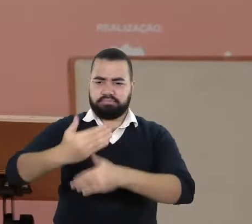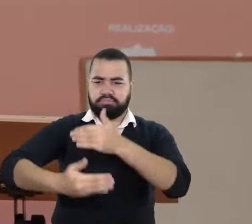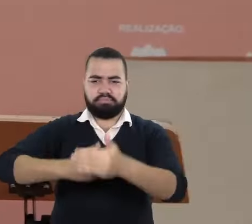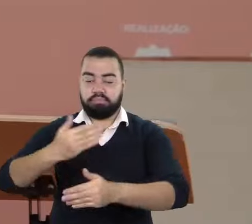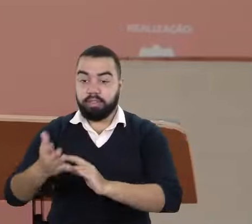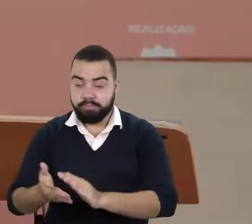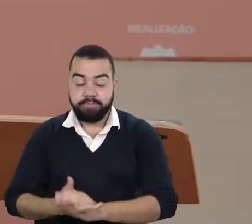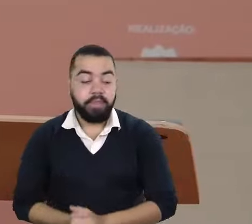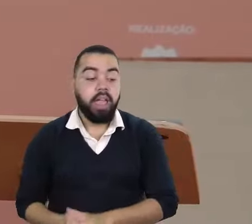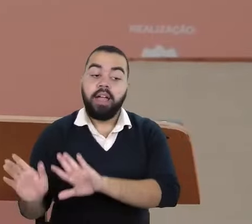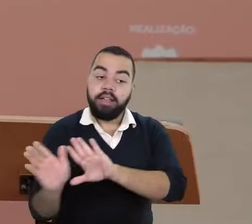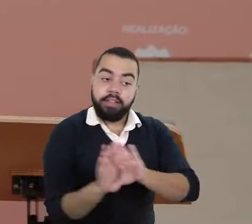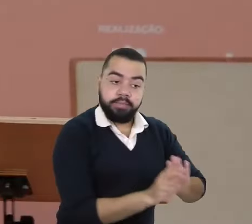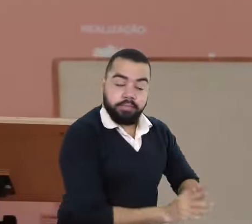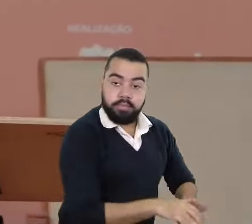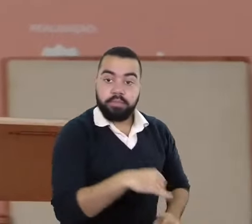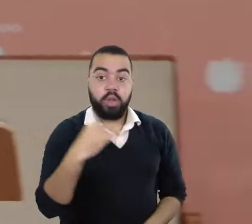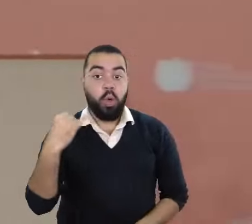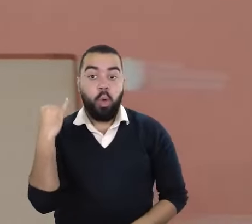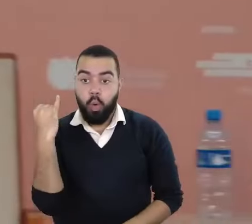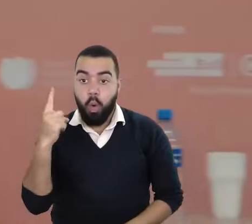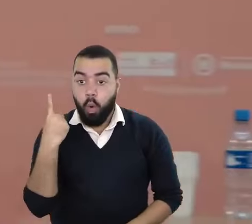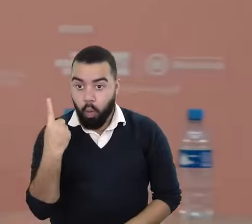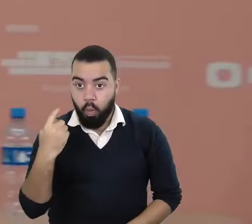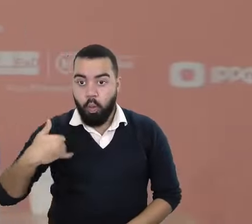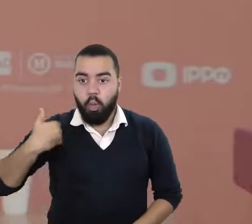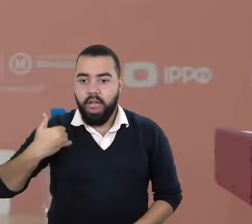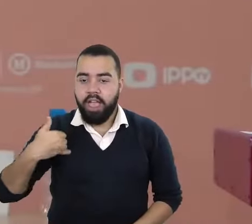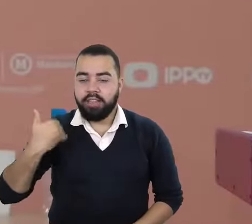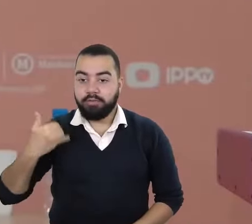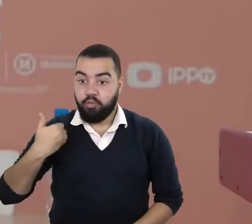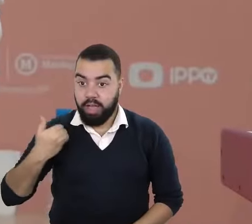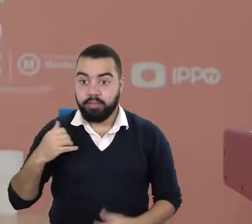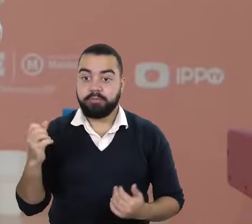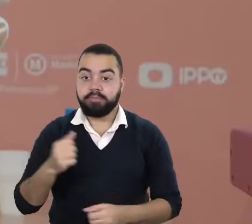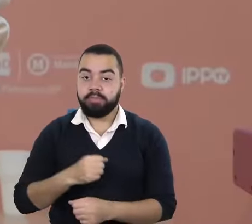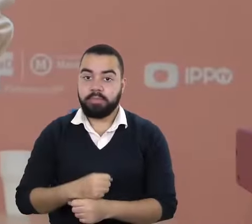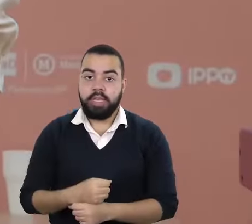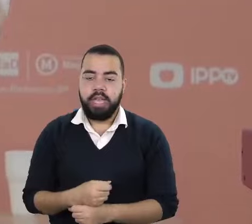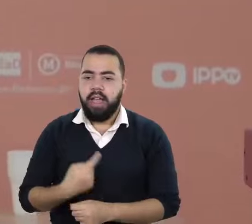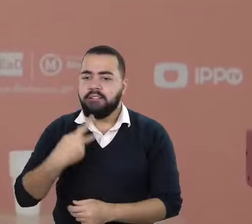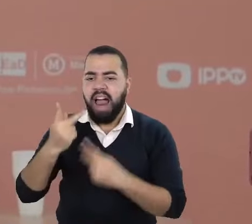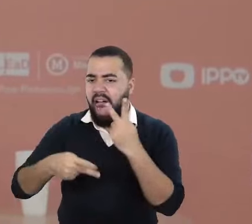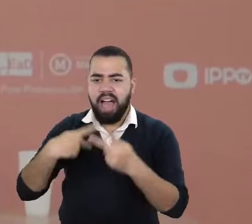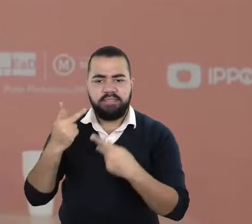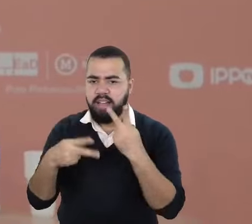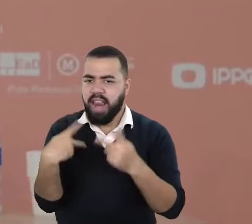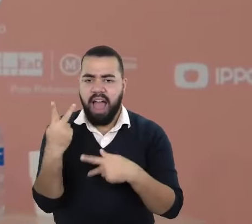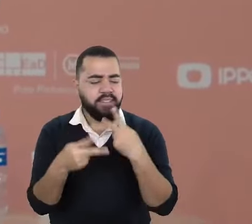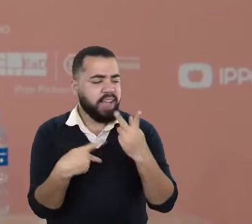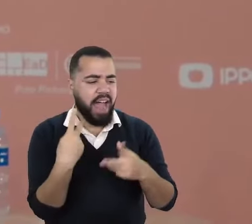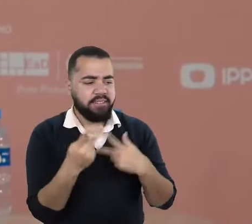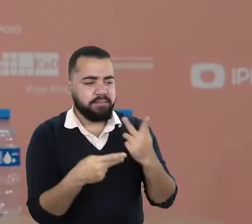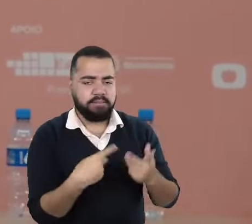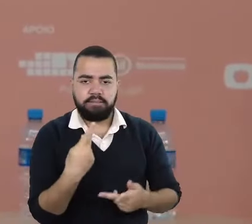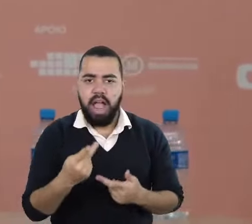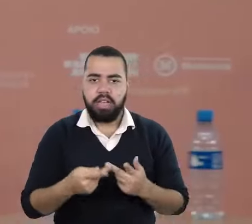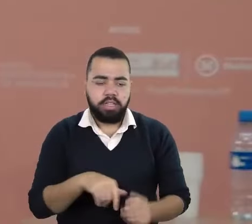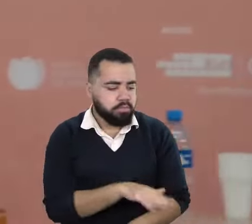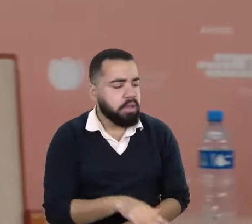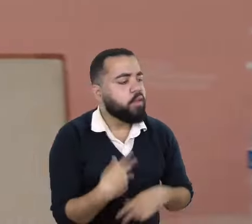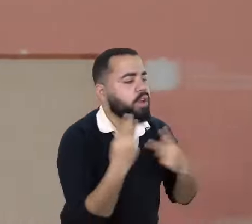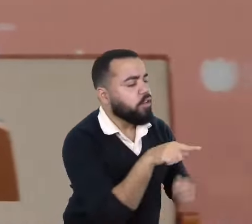de idade, eu já falava frases completas e complexas. Eu conversava, no meu aniversário de 1 ano, eu conversava com todo mundo. Você tava nas mesas e